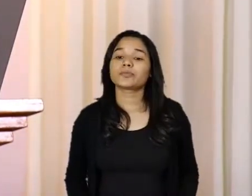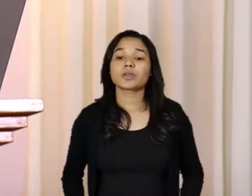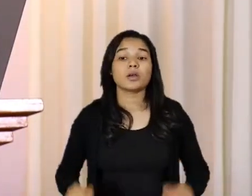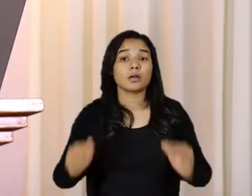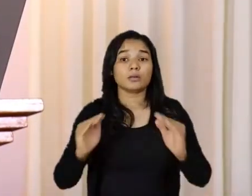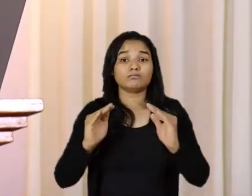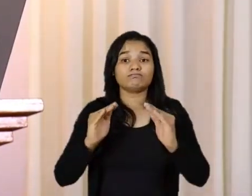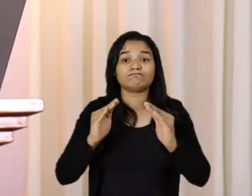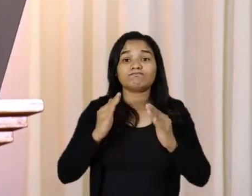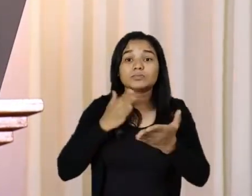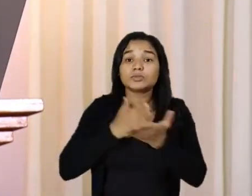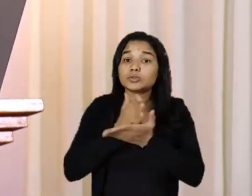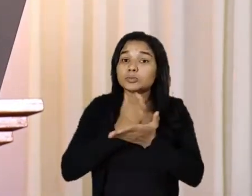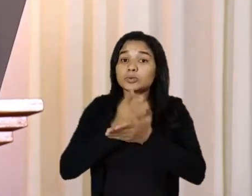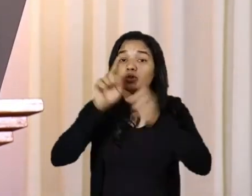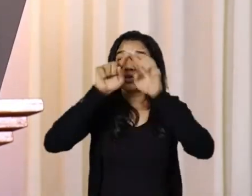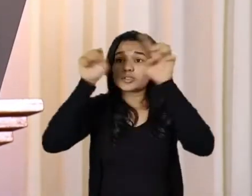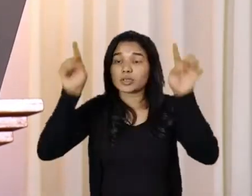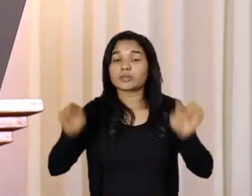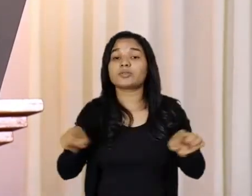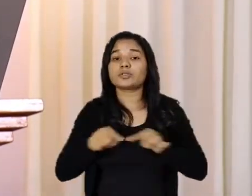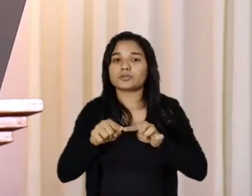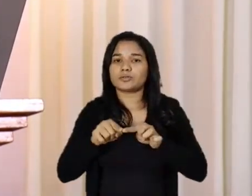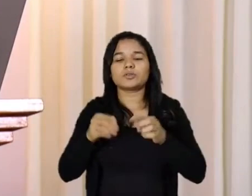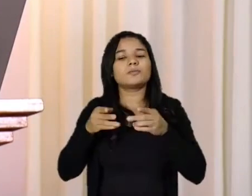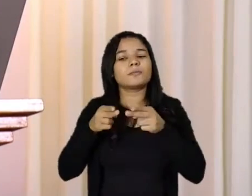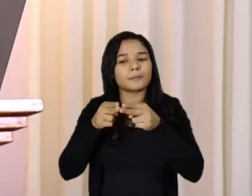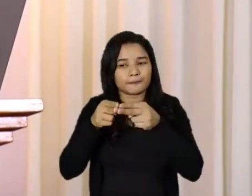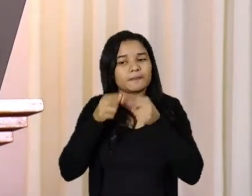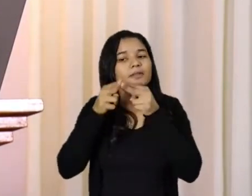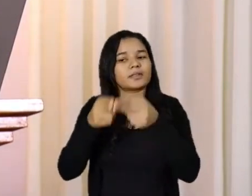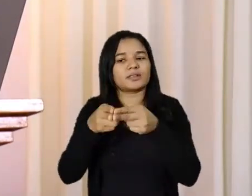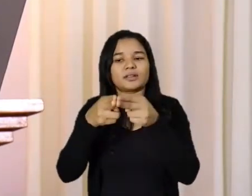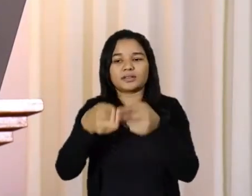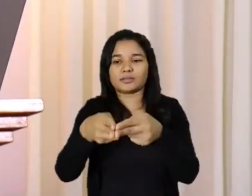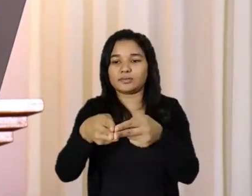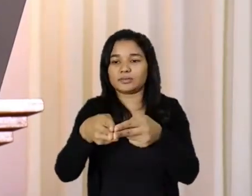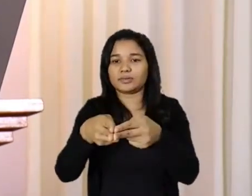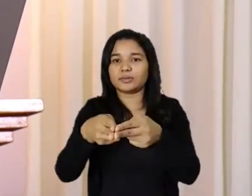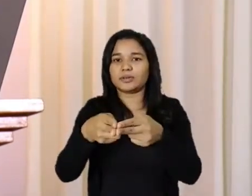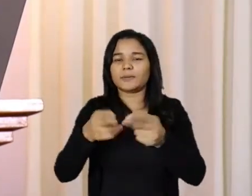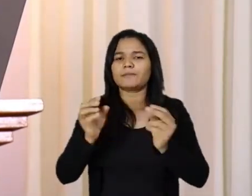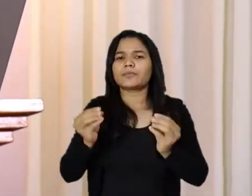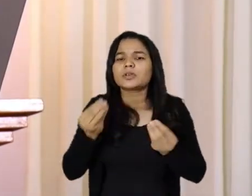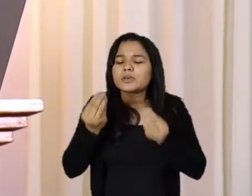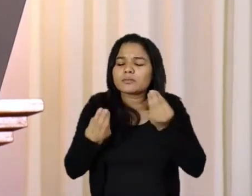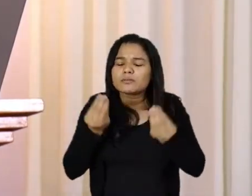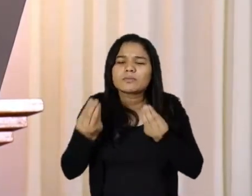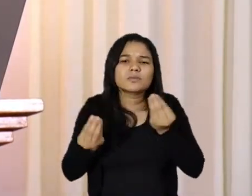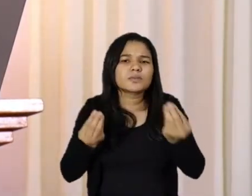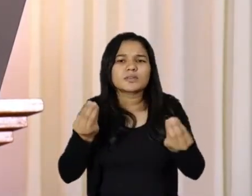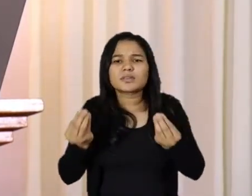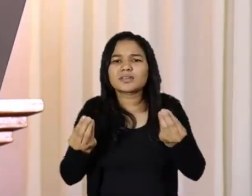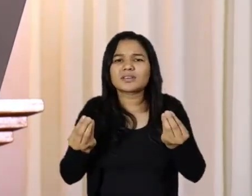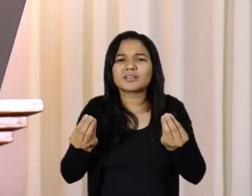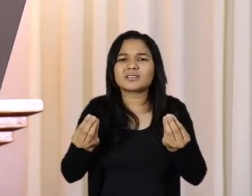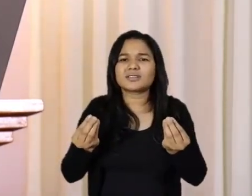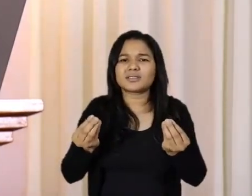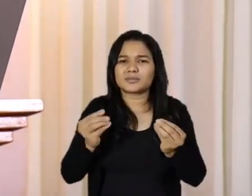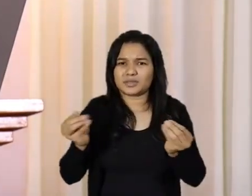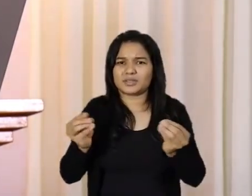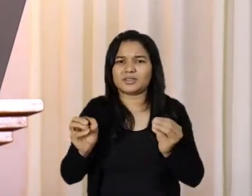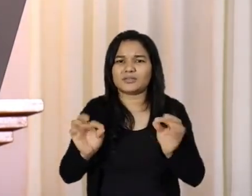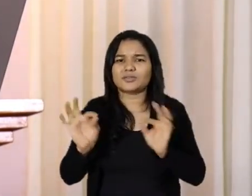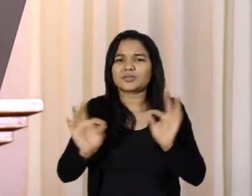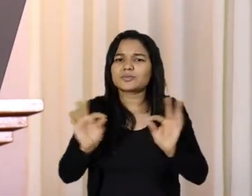divino dado a Noé, havia detalhes específicos. Primeiro ponto, o tipo de madeira que